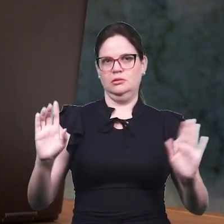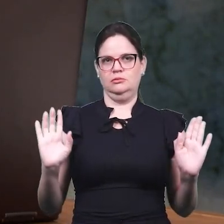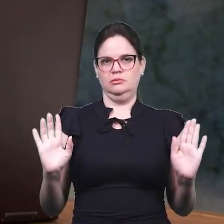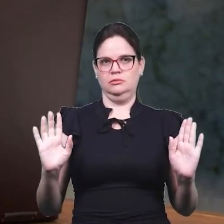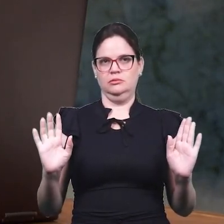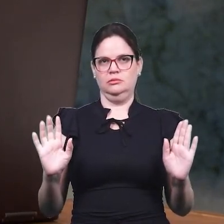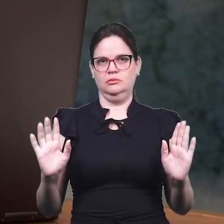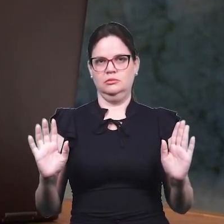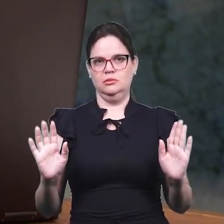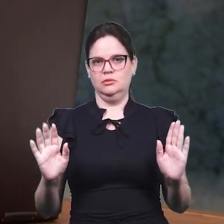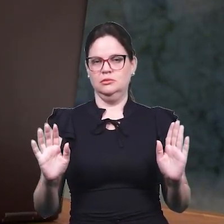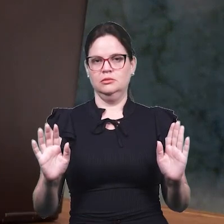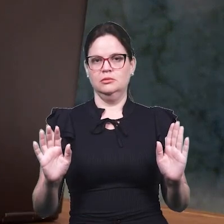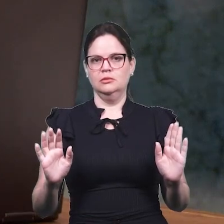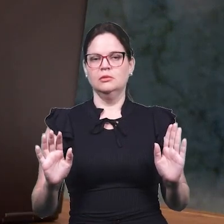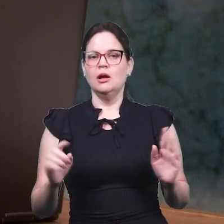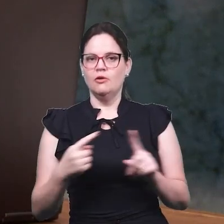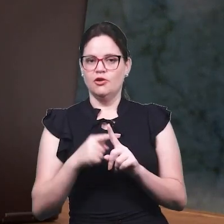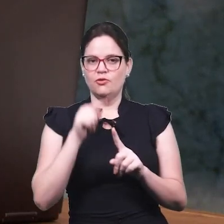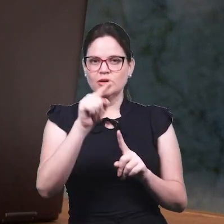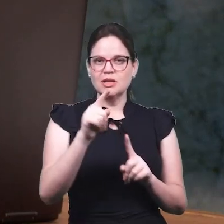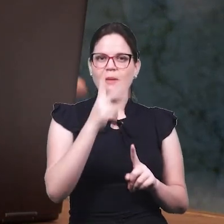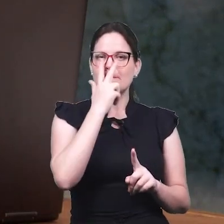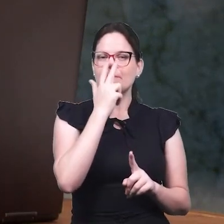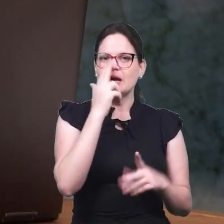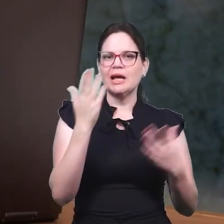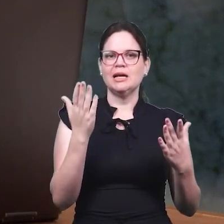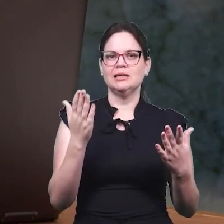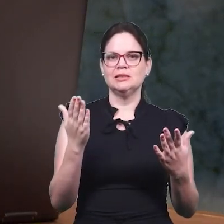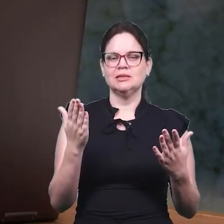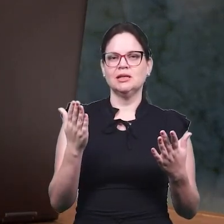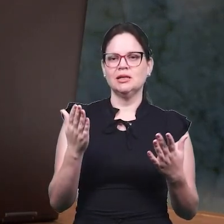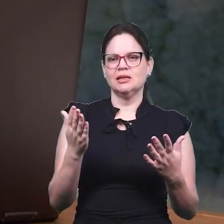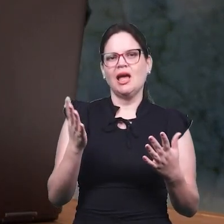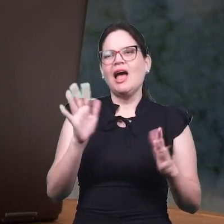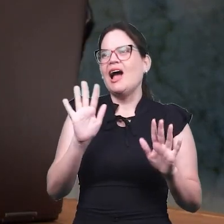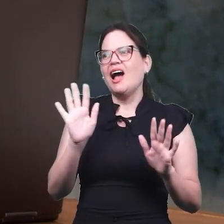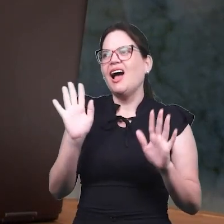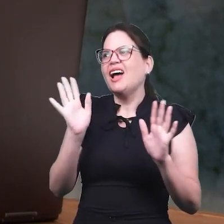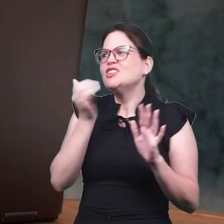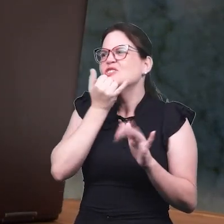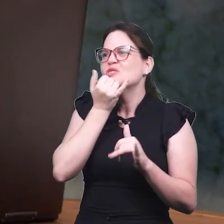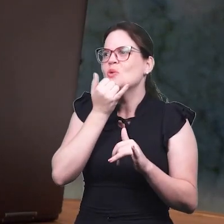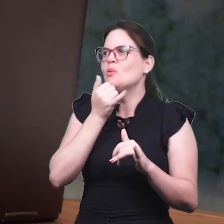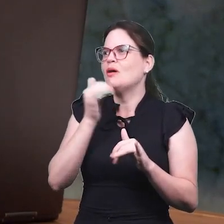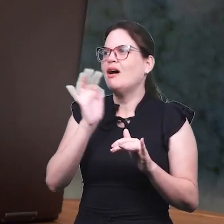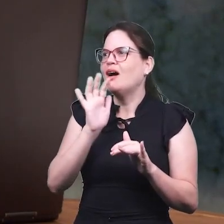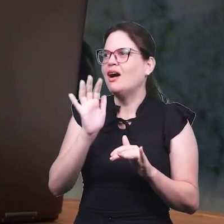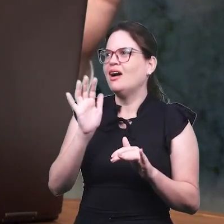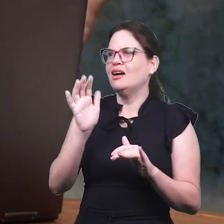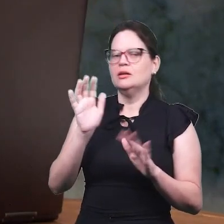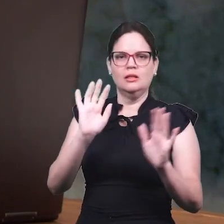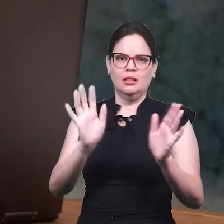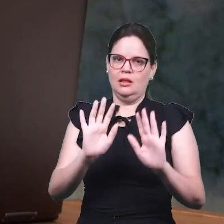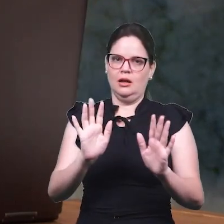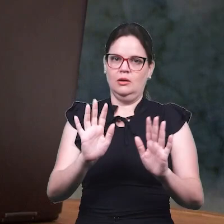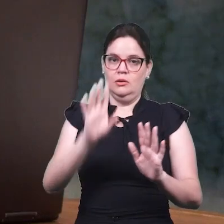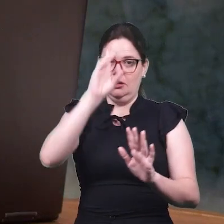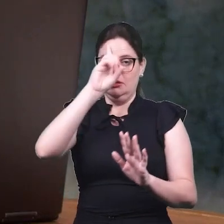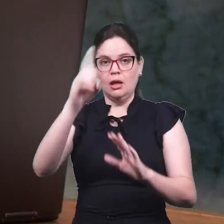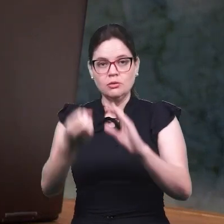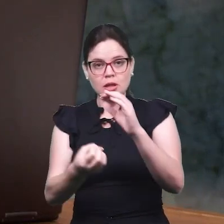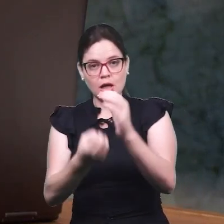ele não tem desculpa diante de Deus, que diante de tudo aquilo que Deus criou, a própria